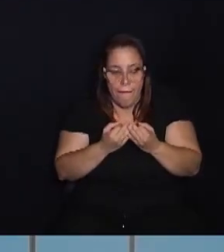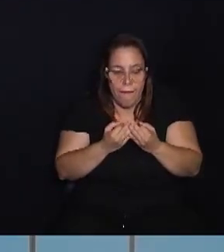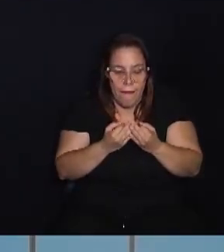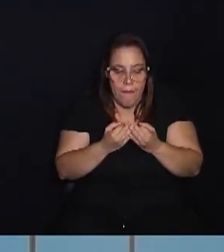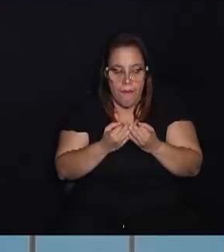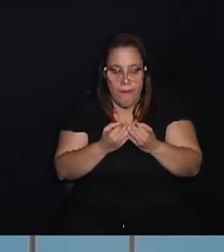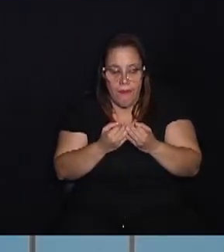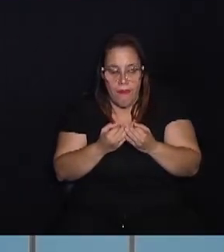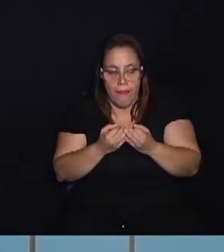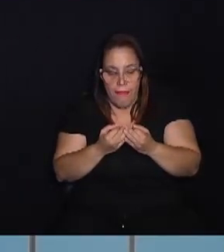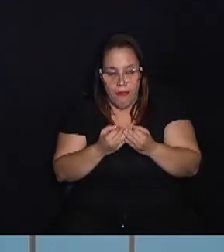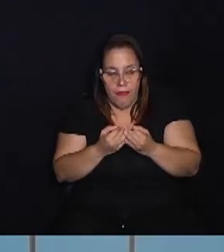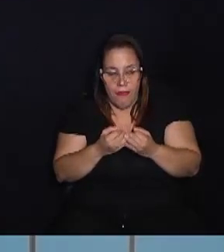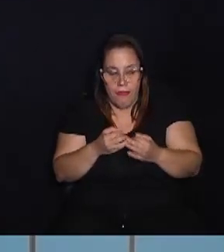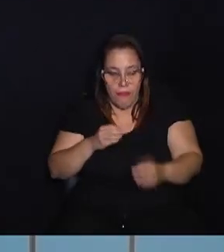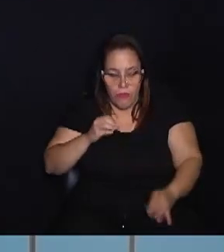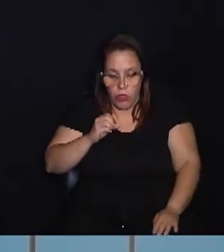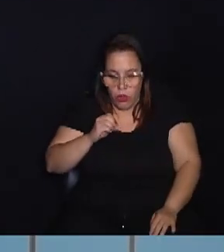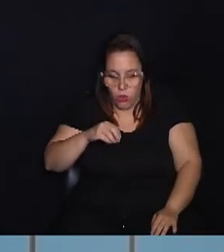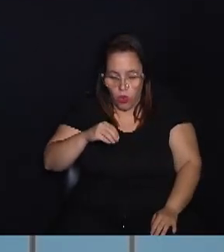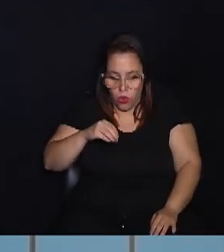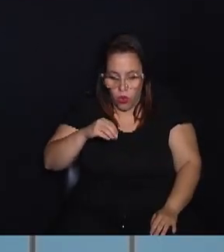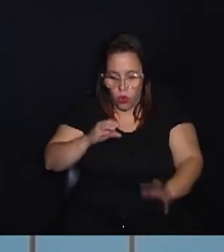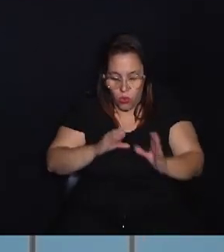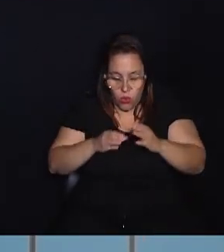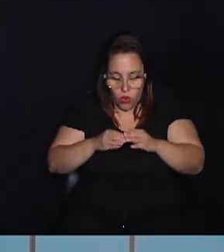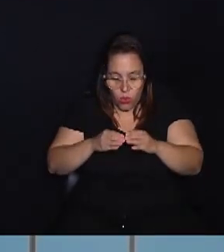Enfim, se o pessoal entrar no site aí que é